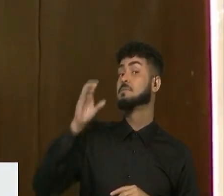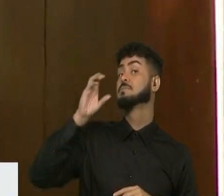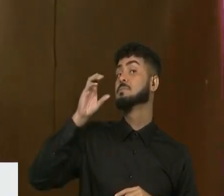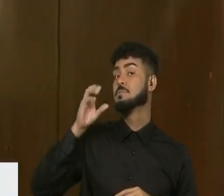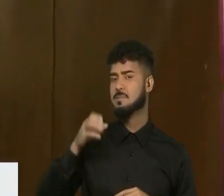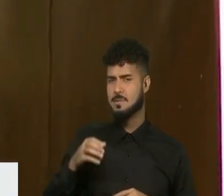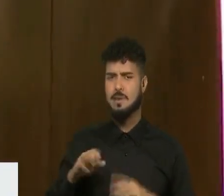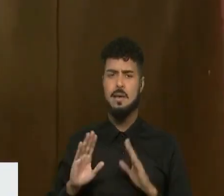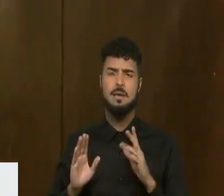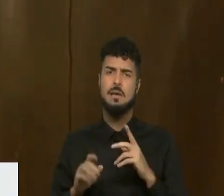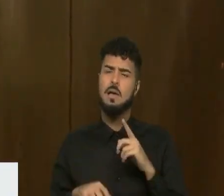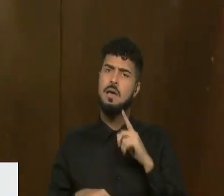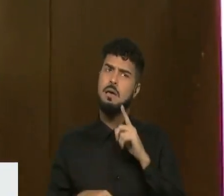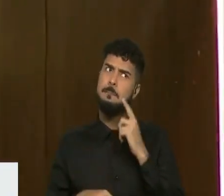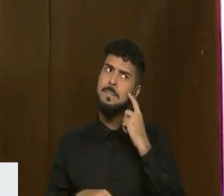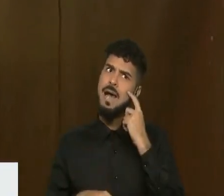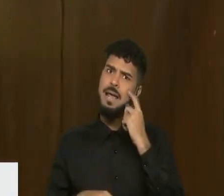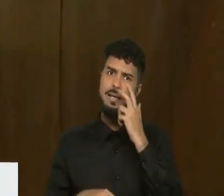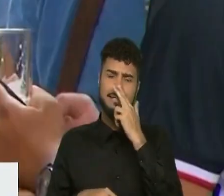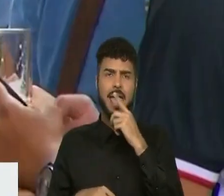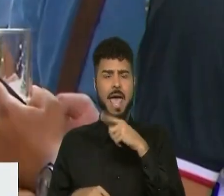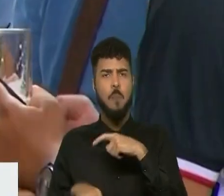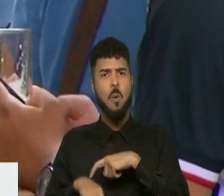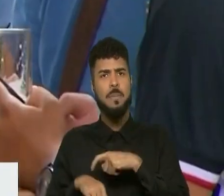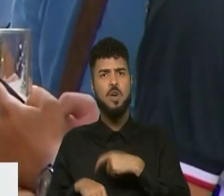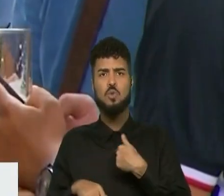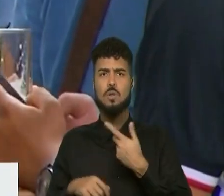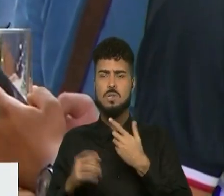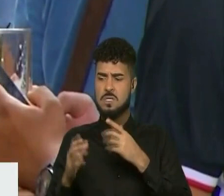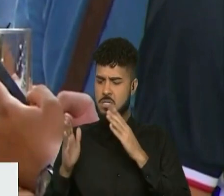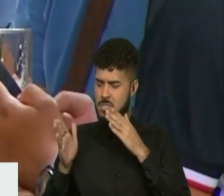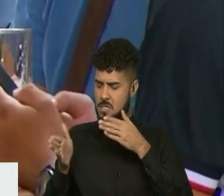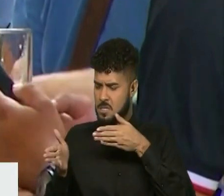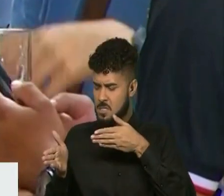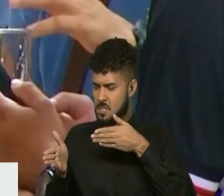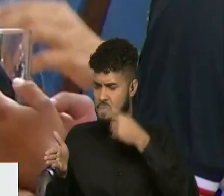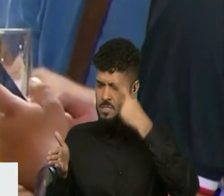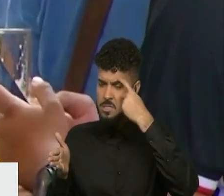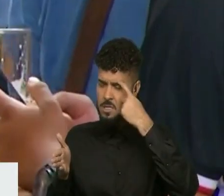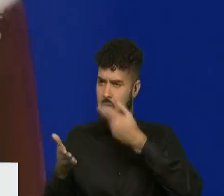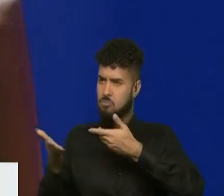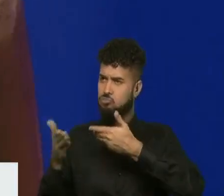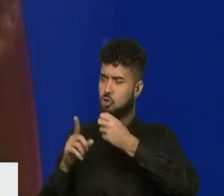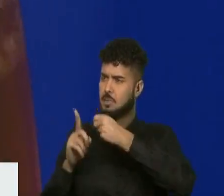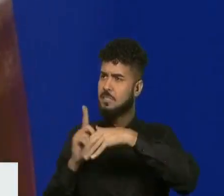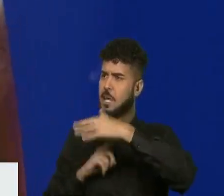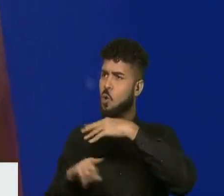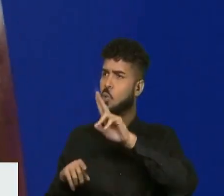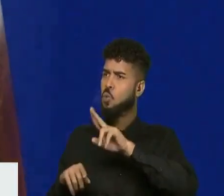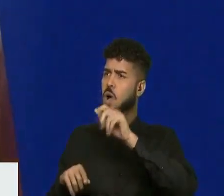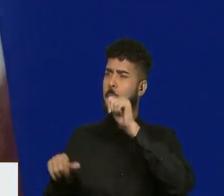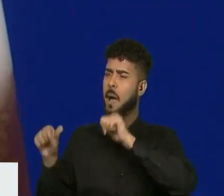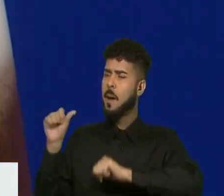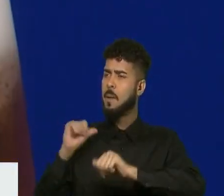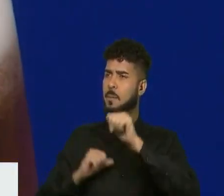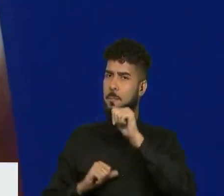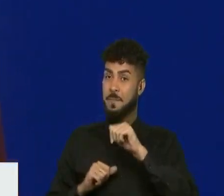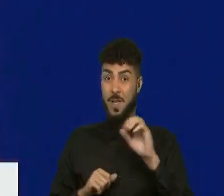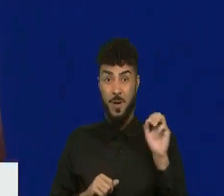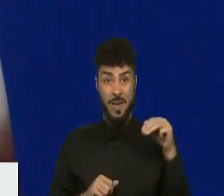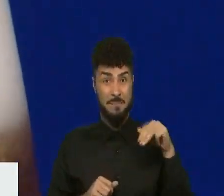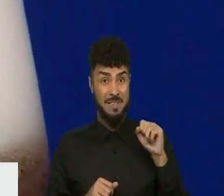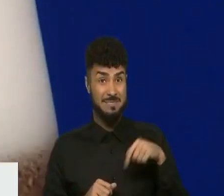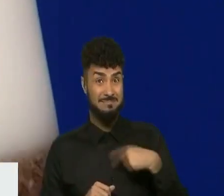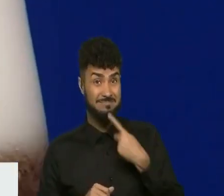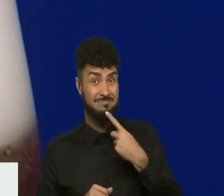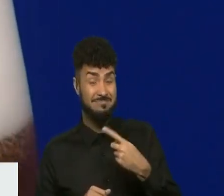se torna ao mesmo tempo válvula de escape e parte da interação social. Para a Organização Mundial da Saúde,